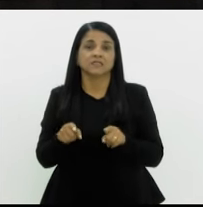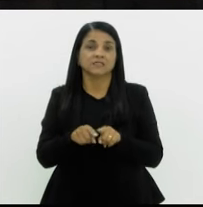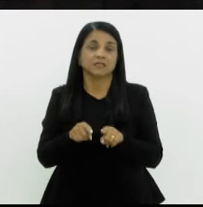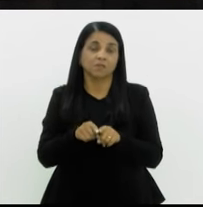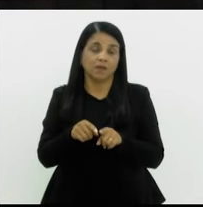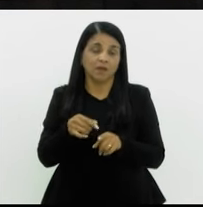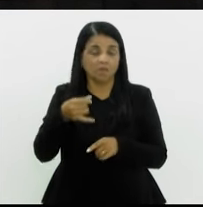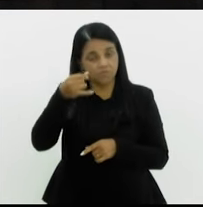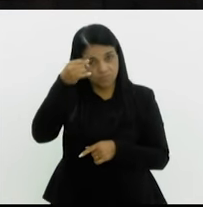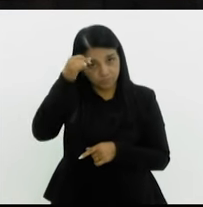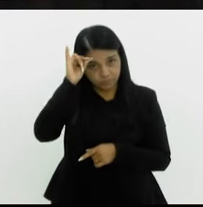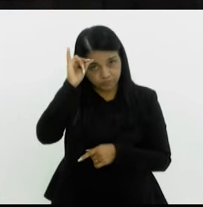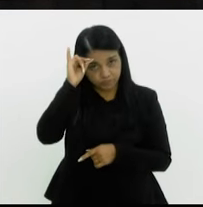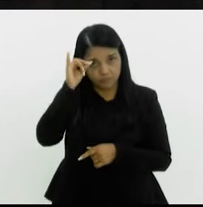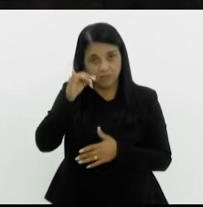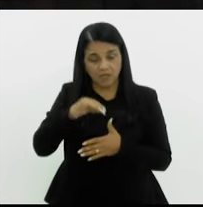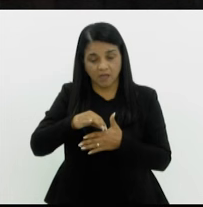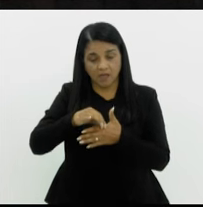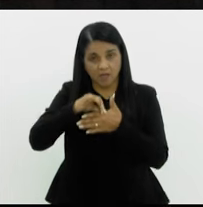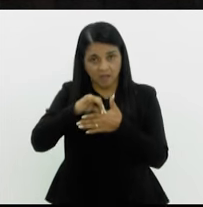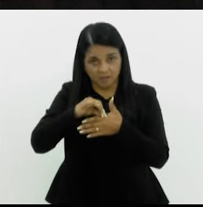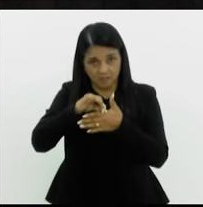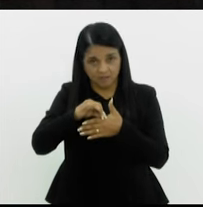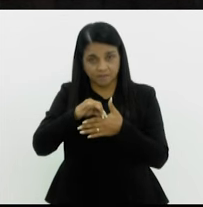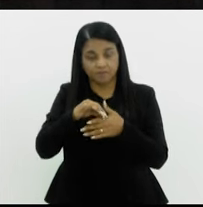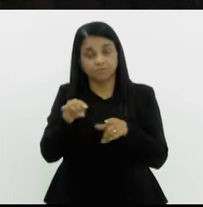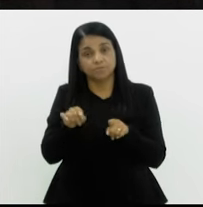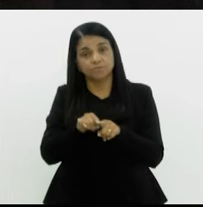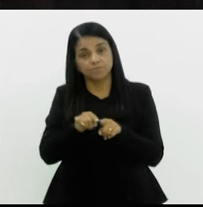corte, mas também é produtora